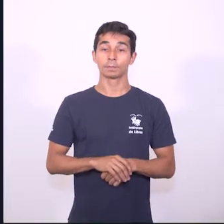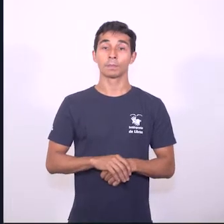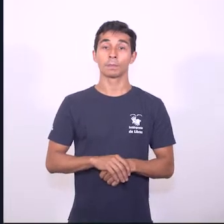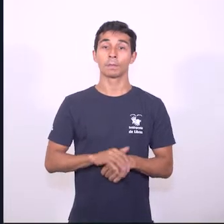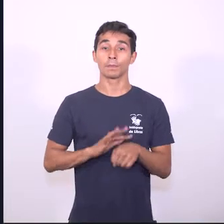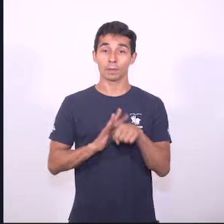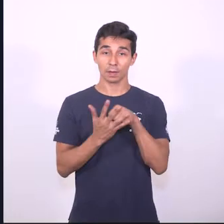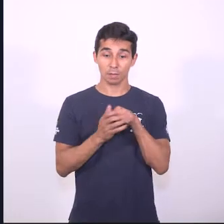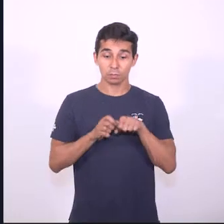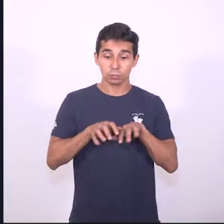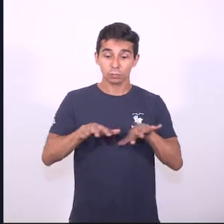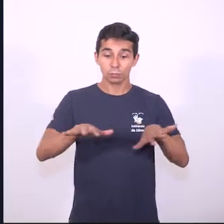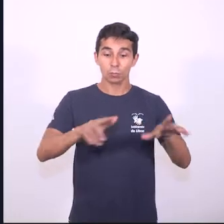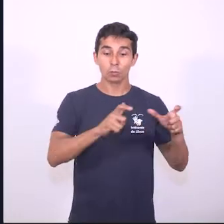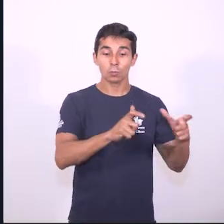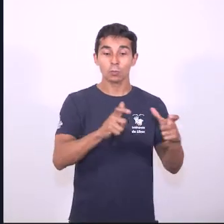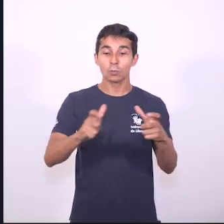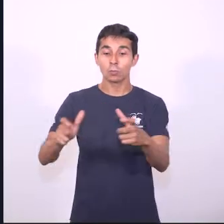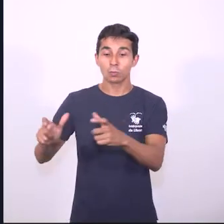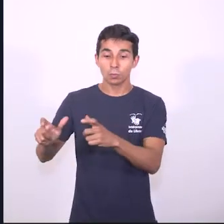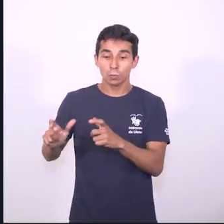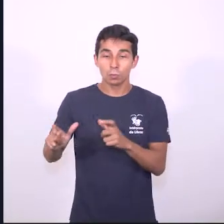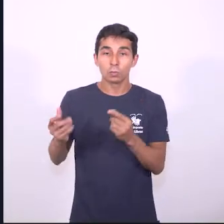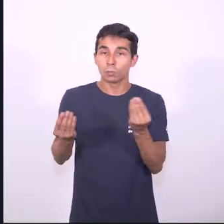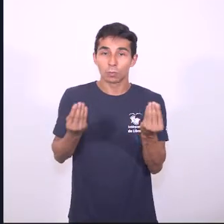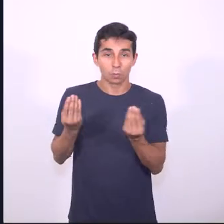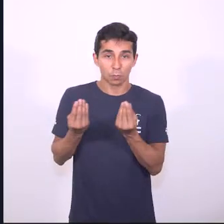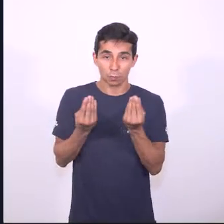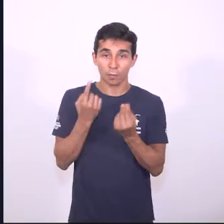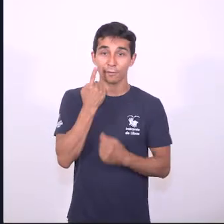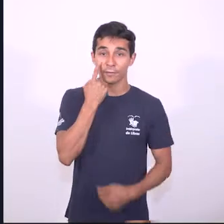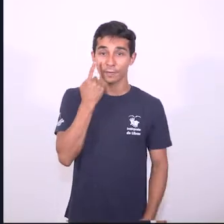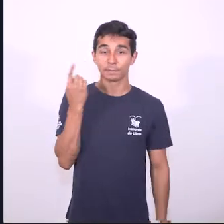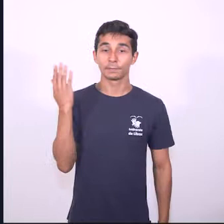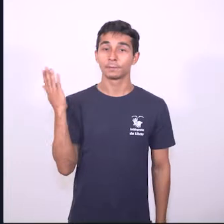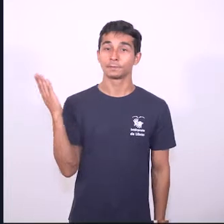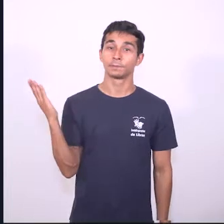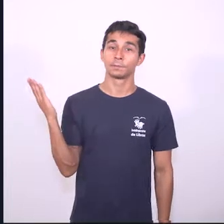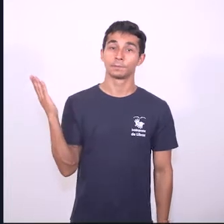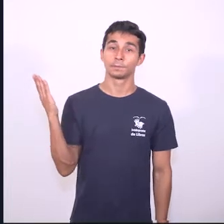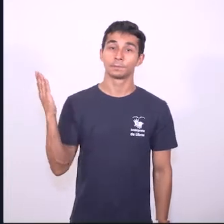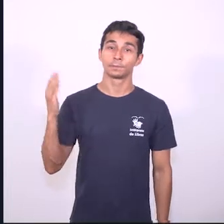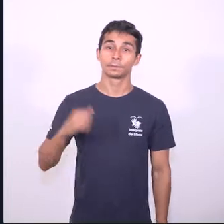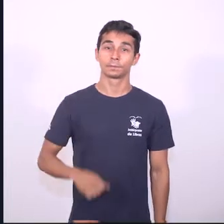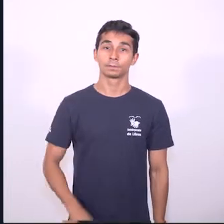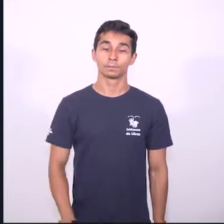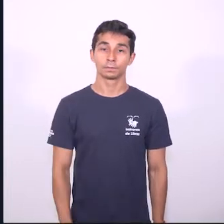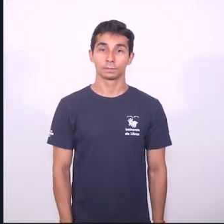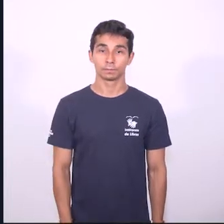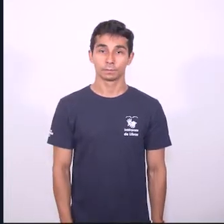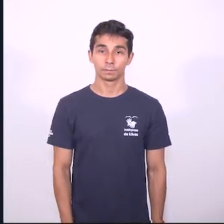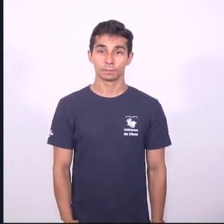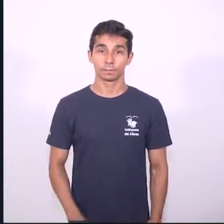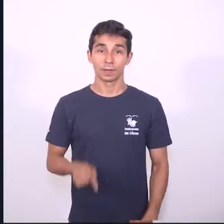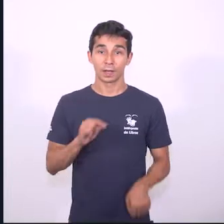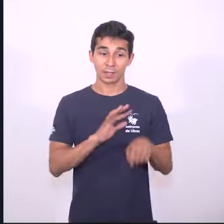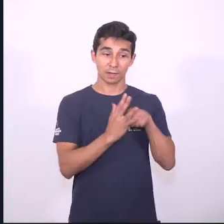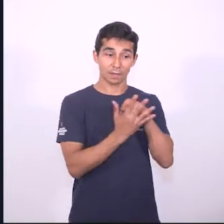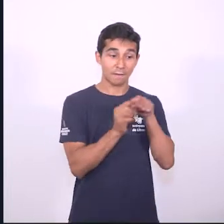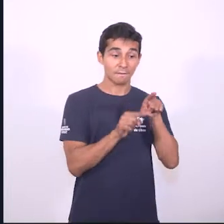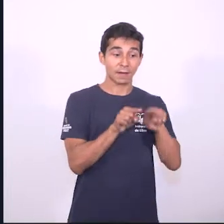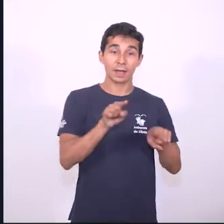no município, então, está desta forma, né? Os pontos mais claros da variante P1 de Manaus,